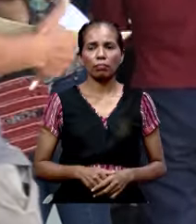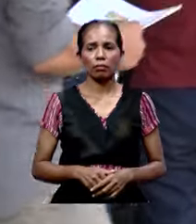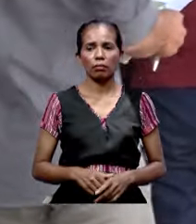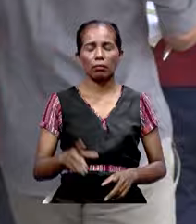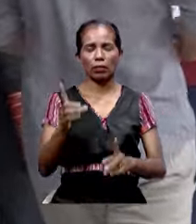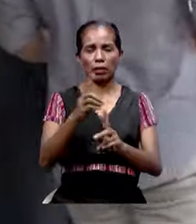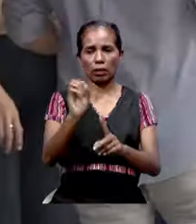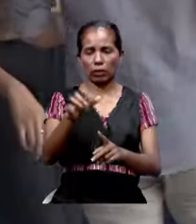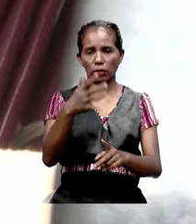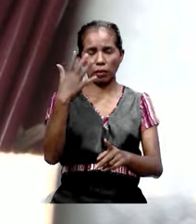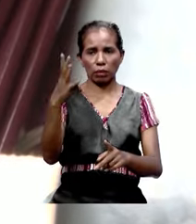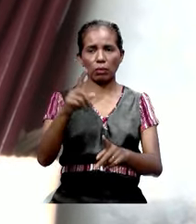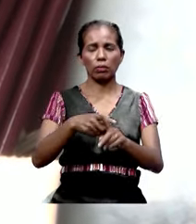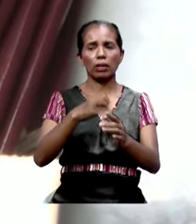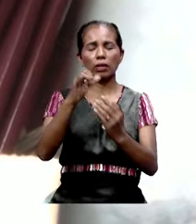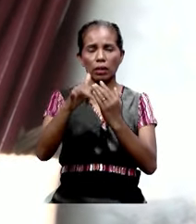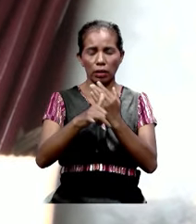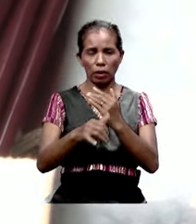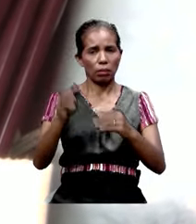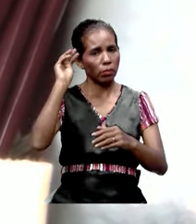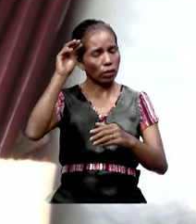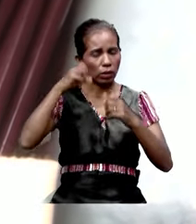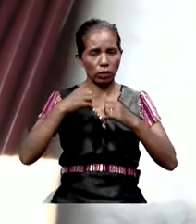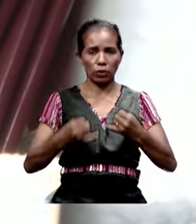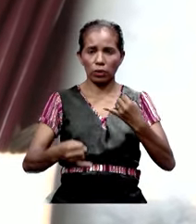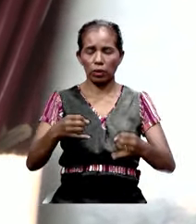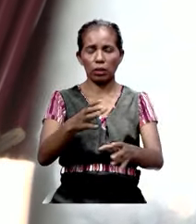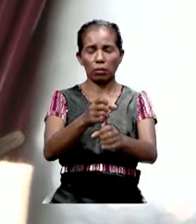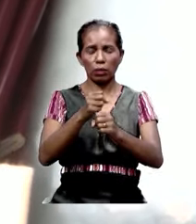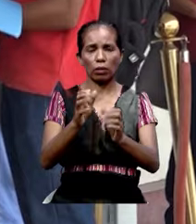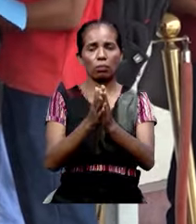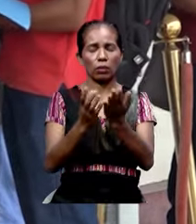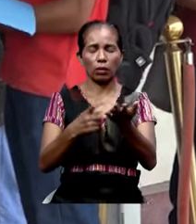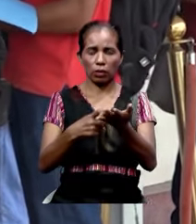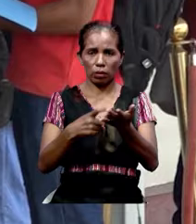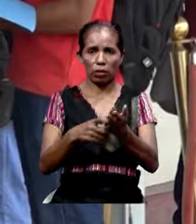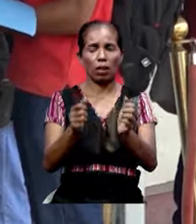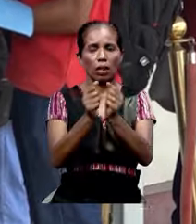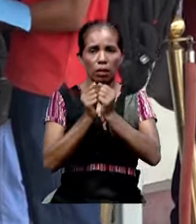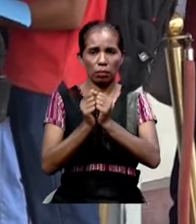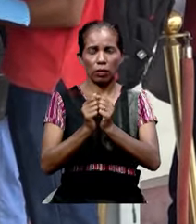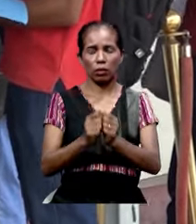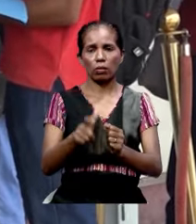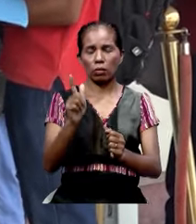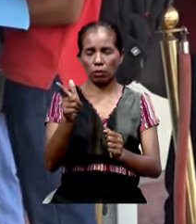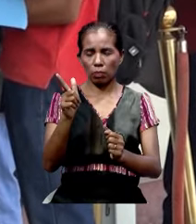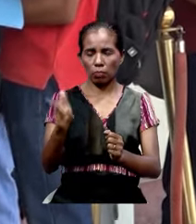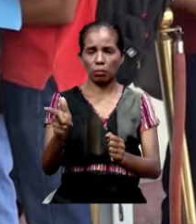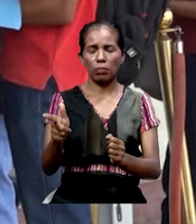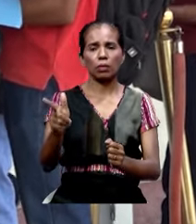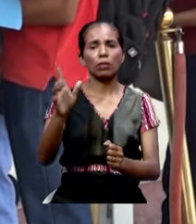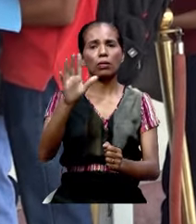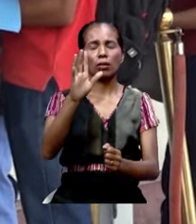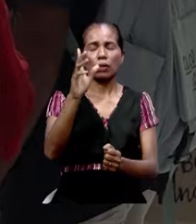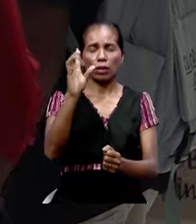Norris Lima Fulan Zaneiro, né? Ministério da Justiça, simultan caderneta passaporte, a moto carrihun Ronulo Atos Nen Lima Nolo.